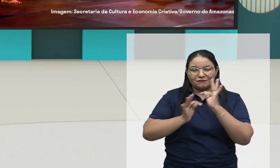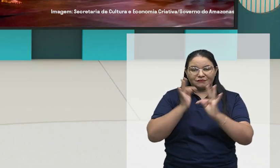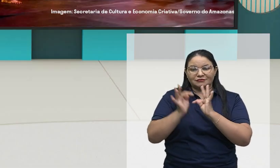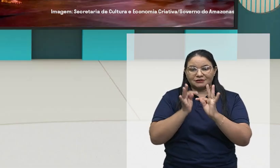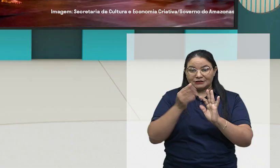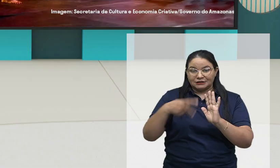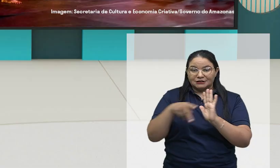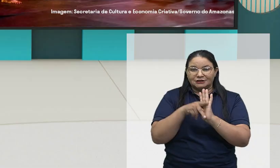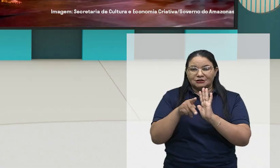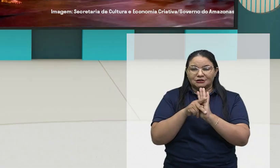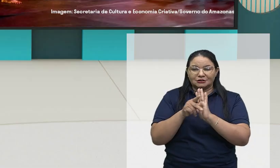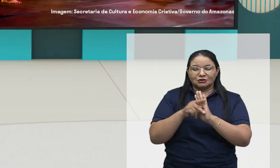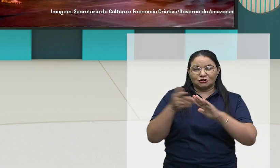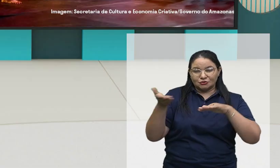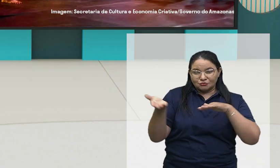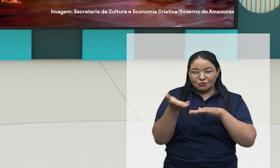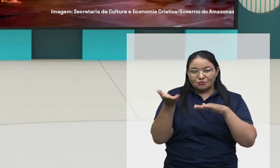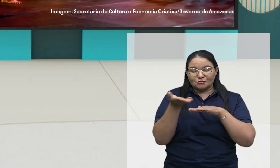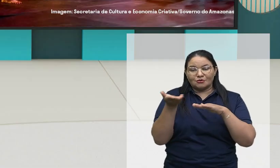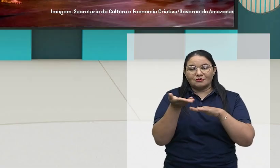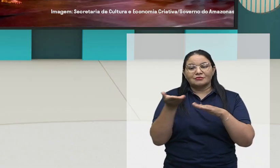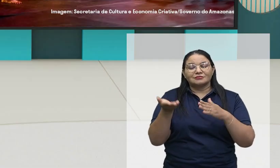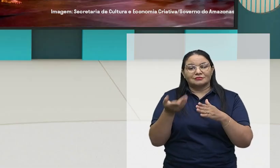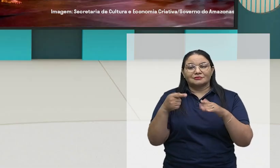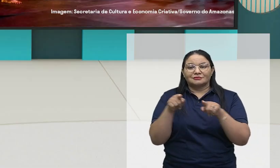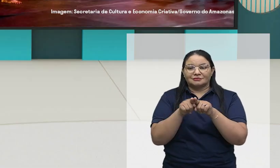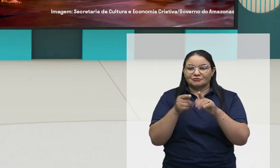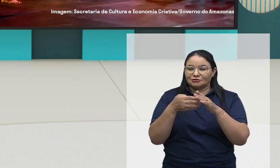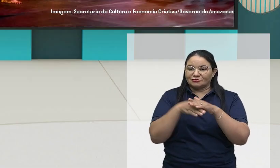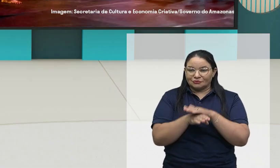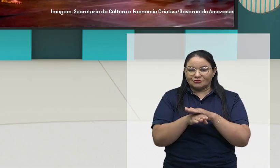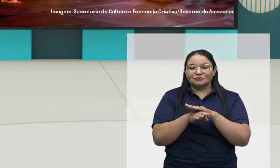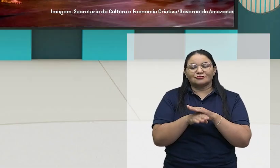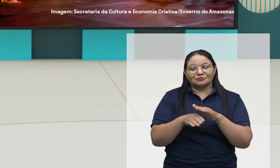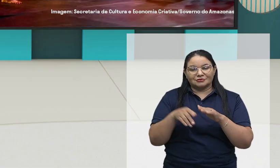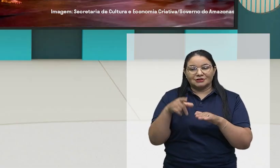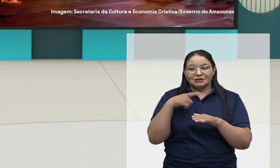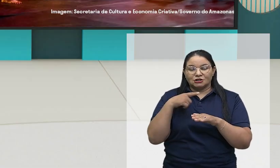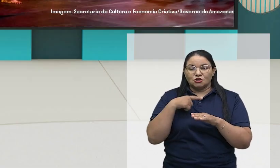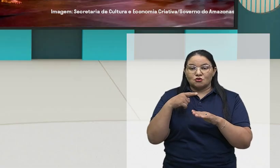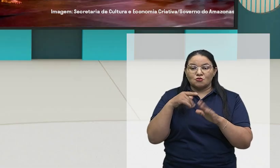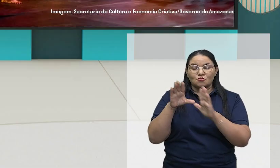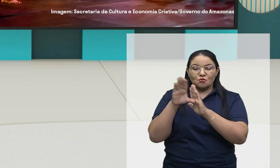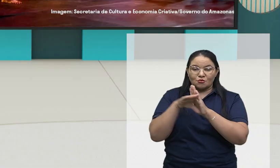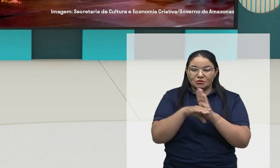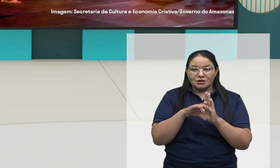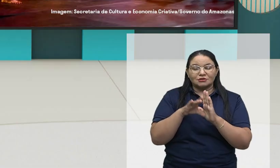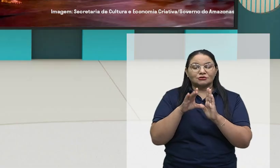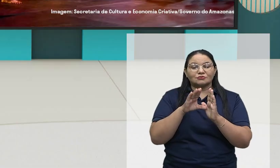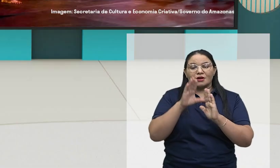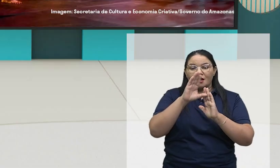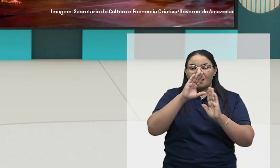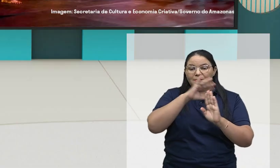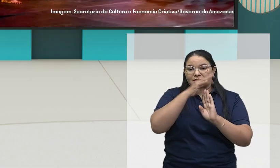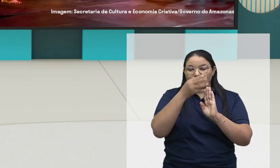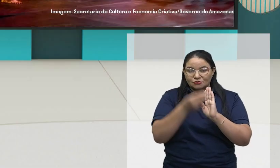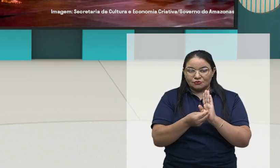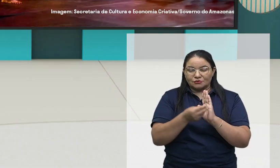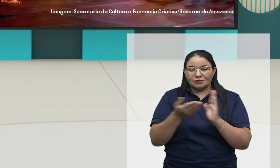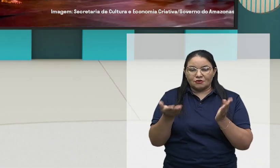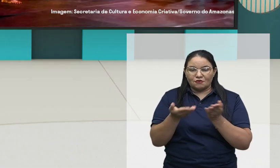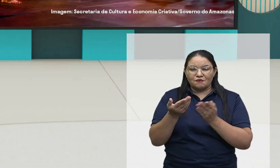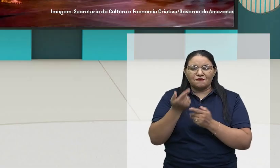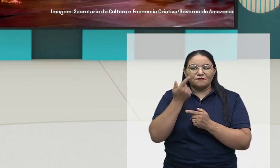dessa ritualística que nós fazemos, que temos aqui no nosso contexto amazônico. E vamos ver um pouquinho